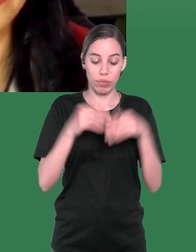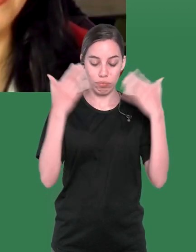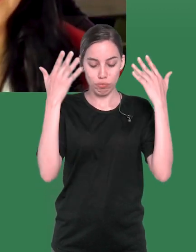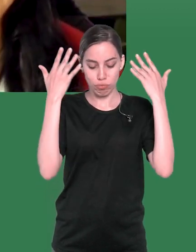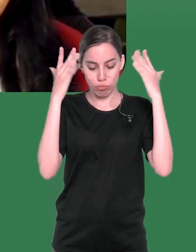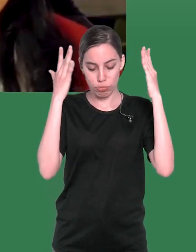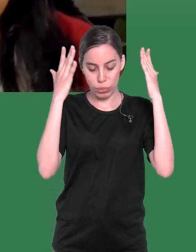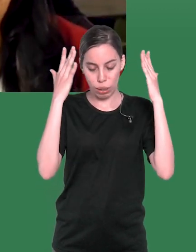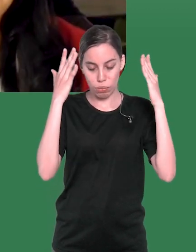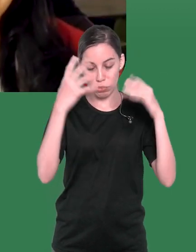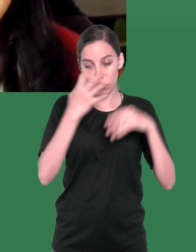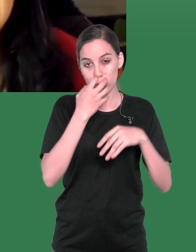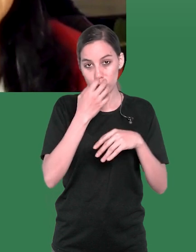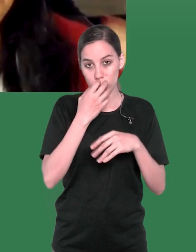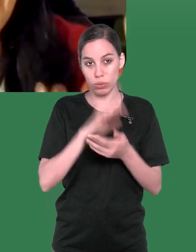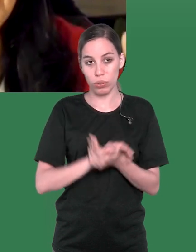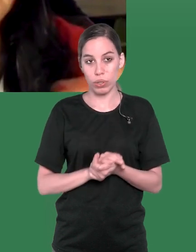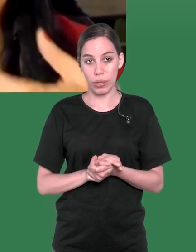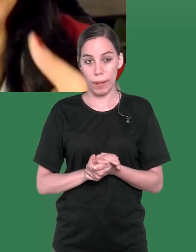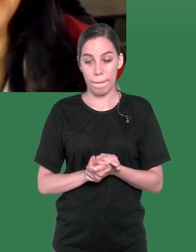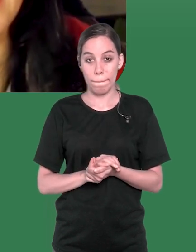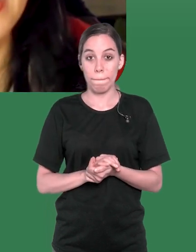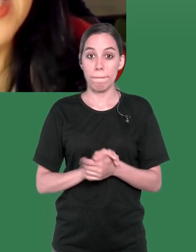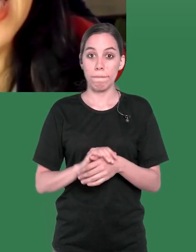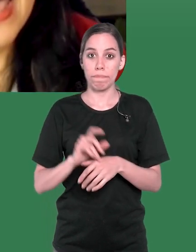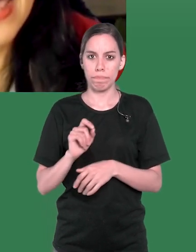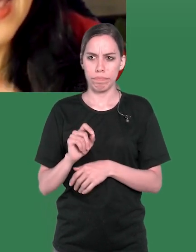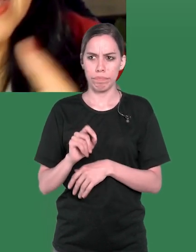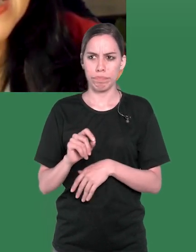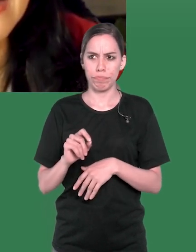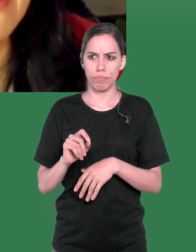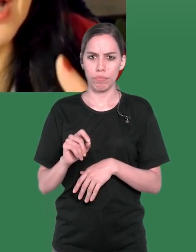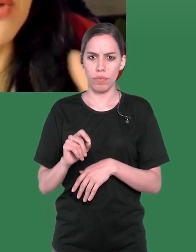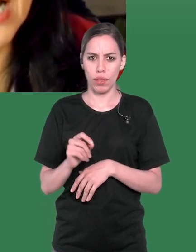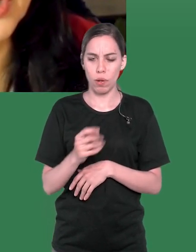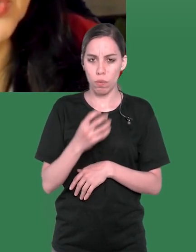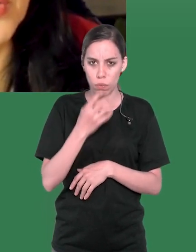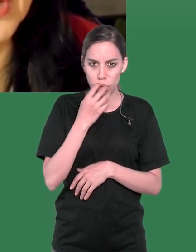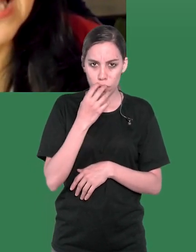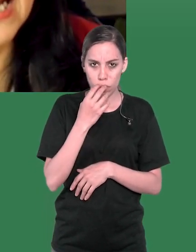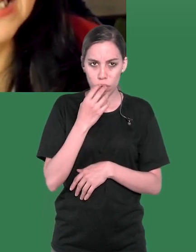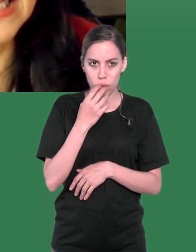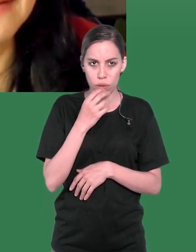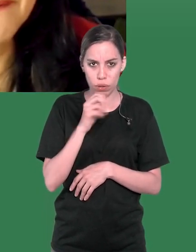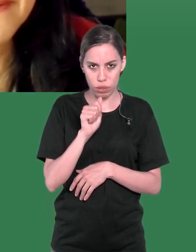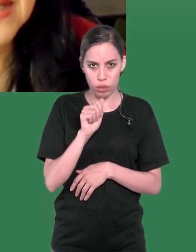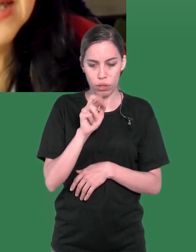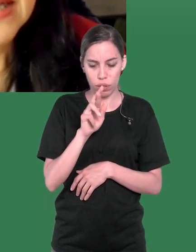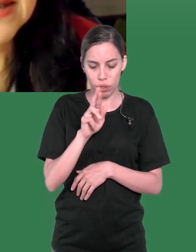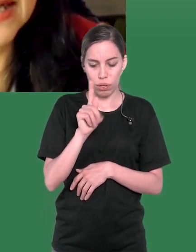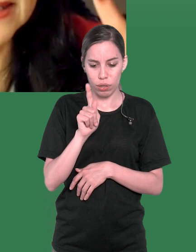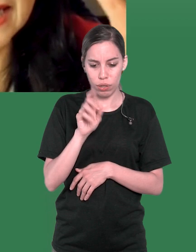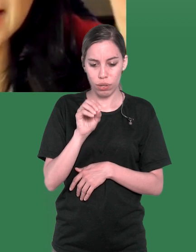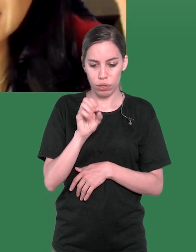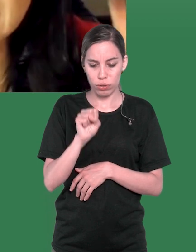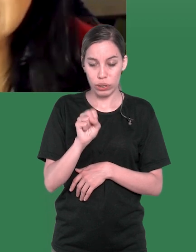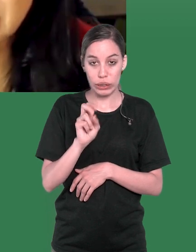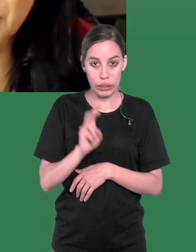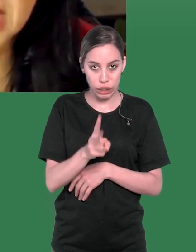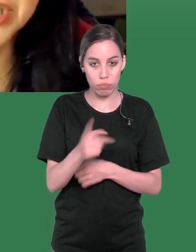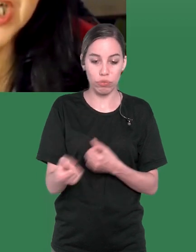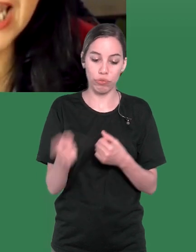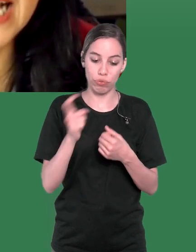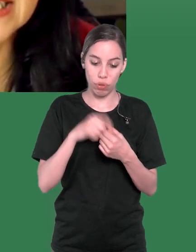parece que sempre volta, né? Sempre volta, porque é incrível, é um cachorro que está ali, né, que está lá